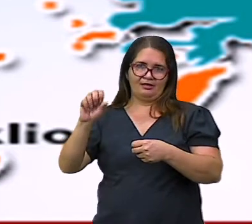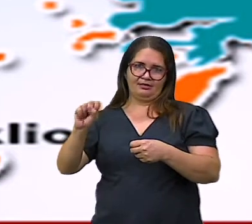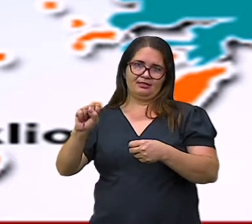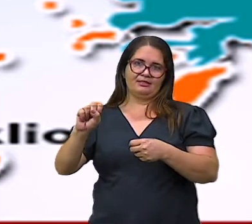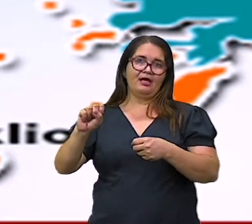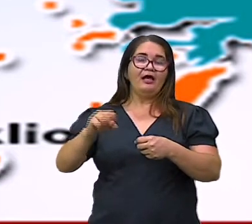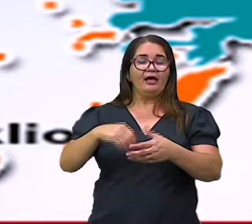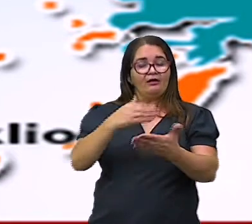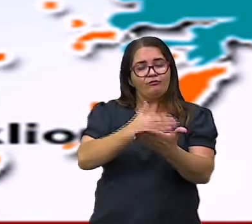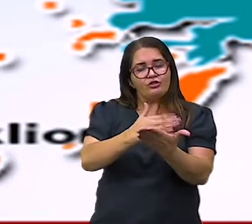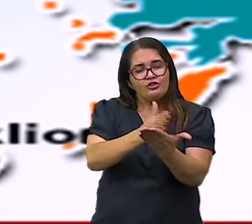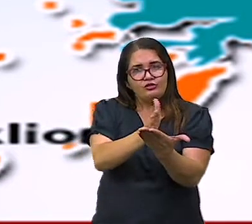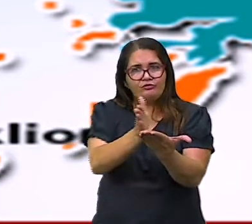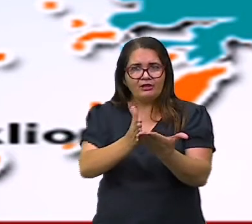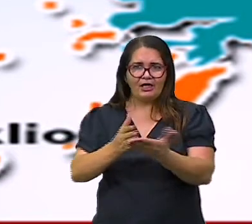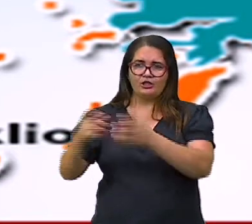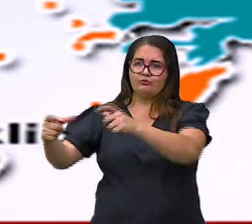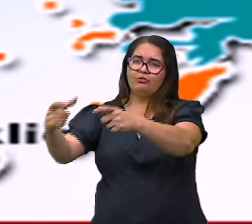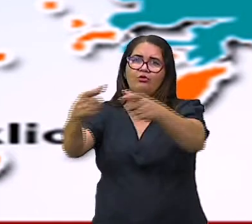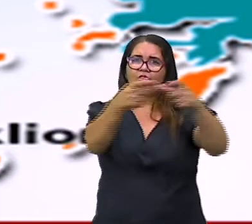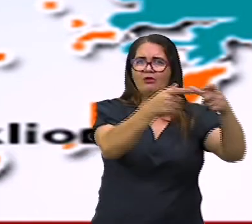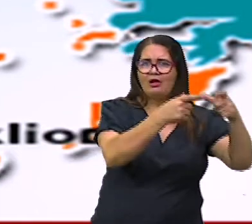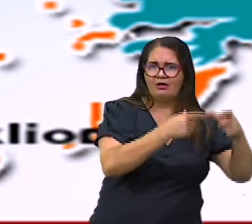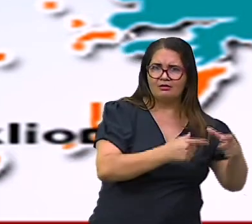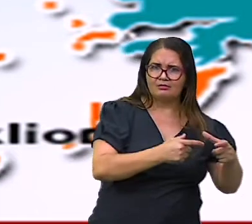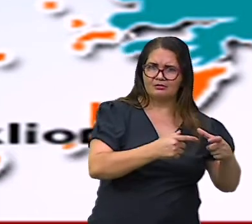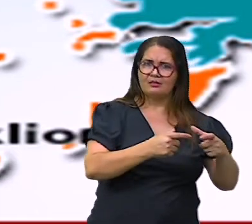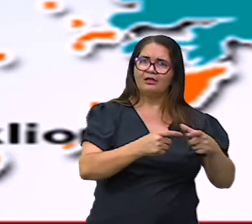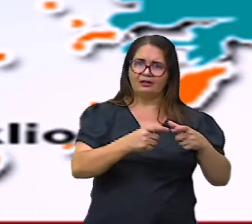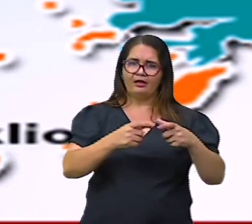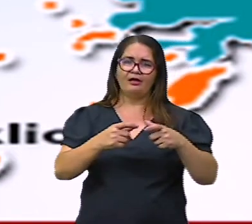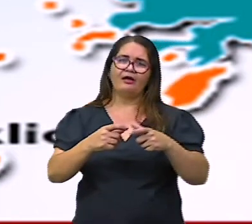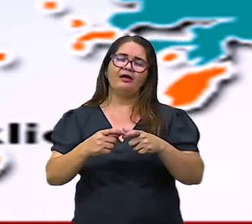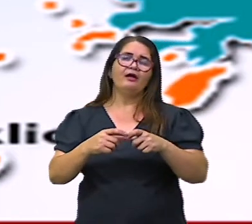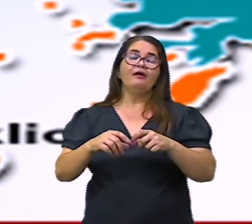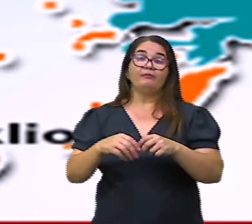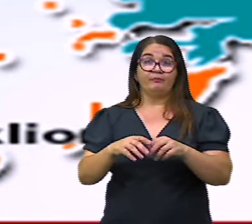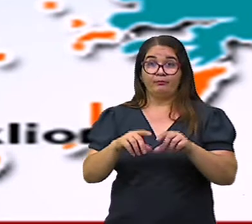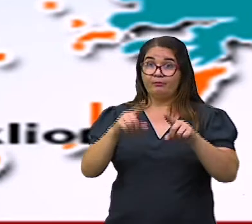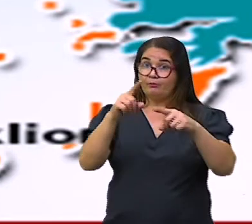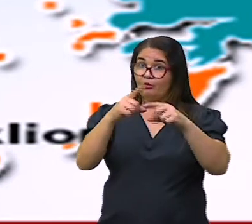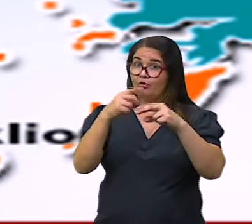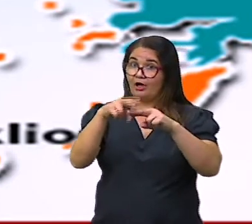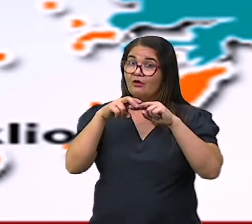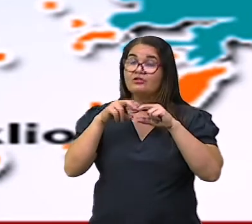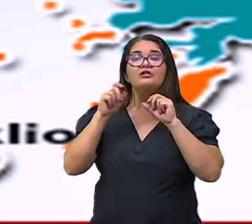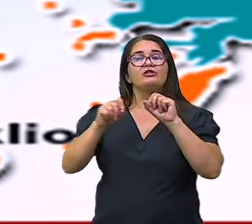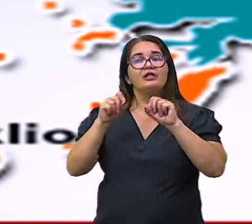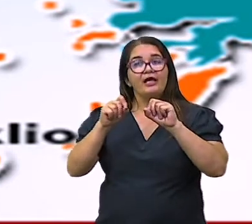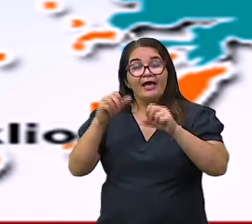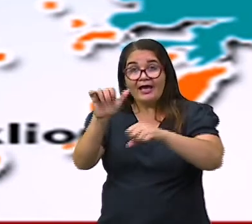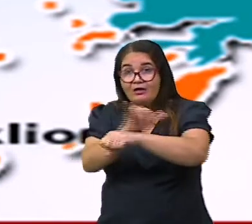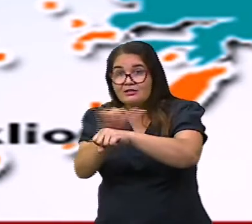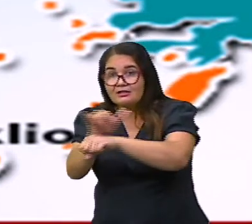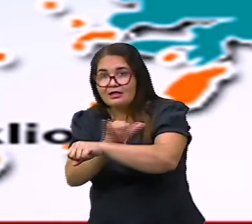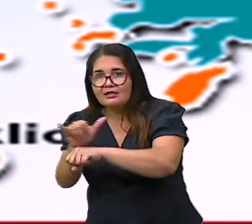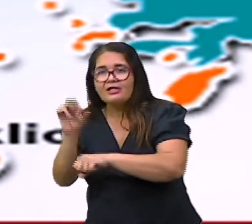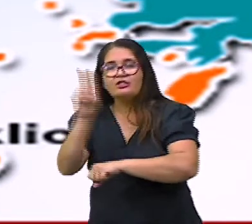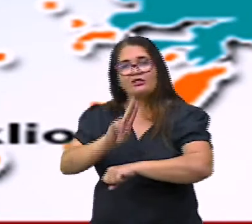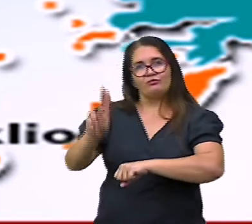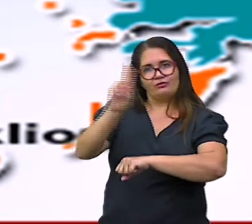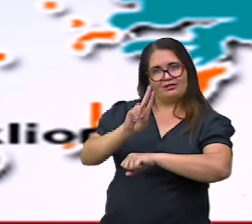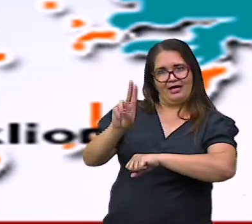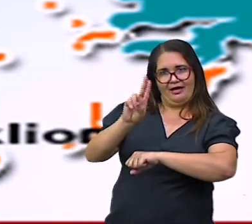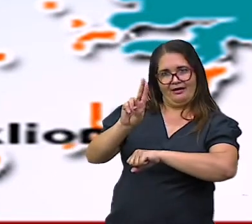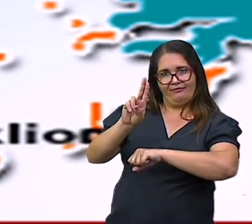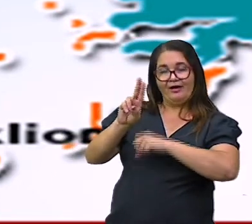de Solon não garantiu muitas mudanças para os pobres, mas permitia a ascensão de uma classe de novos ricos